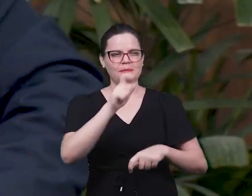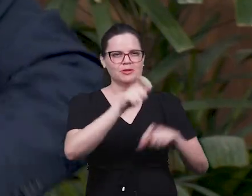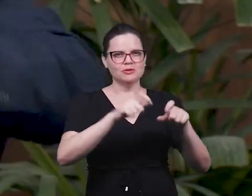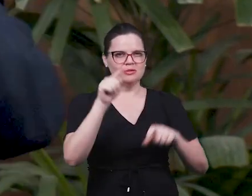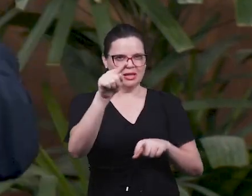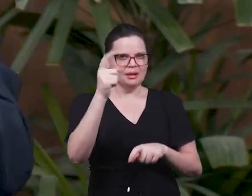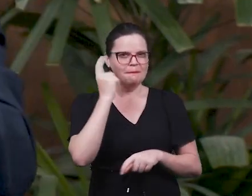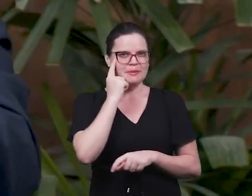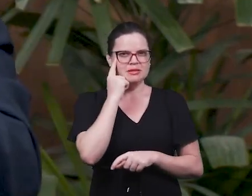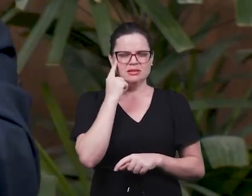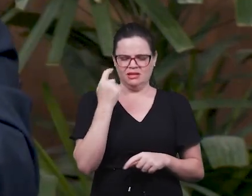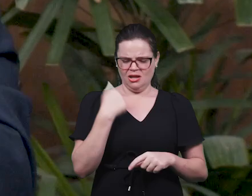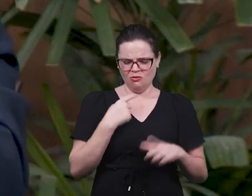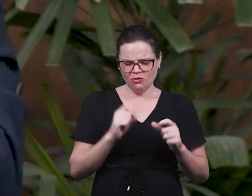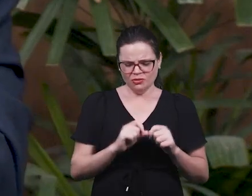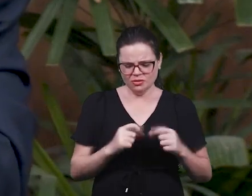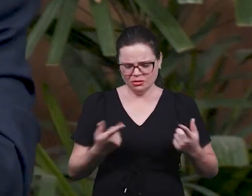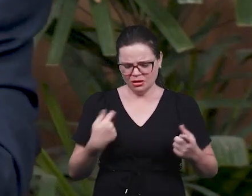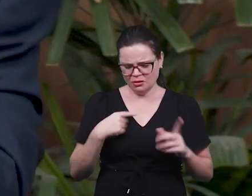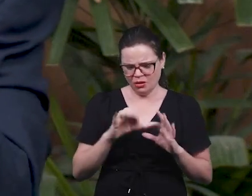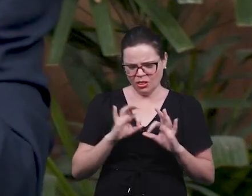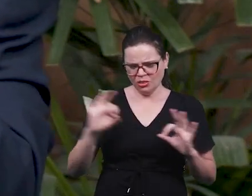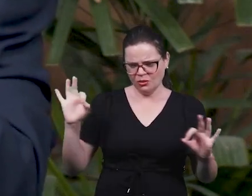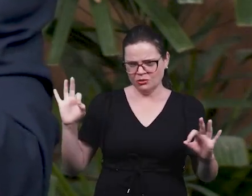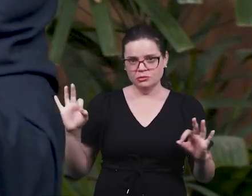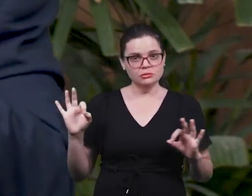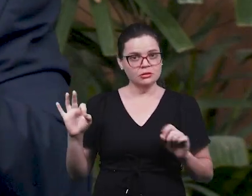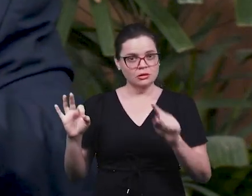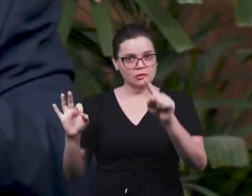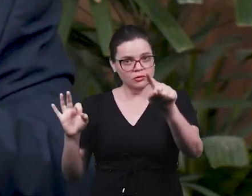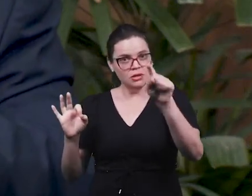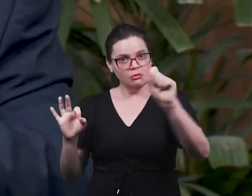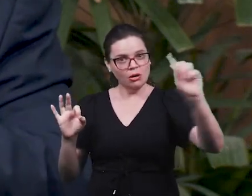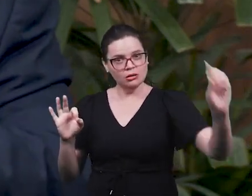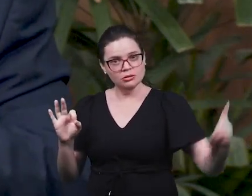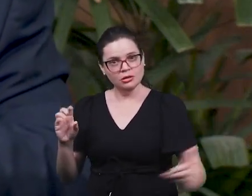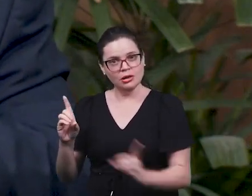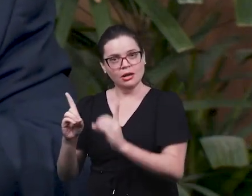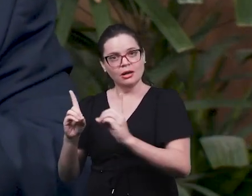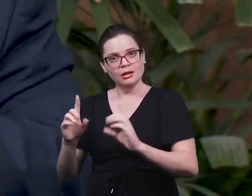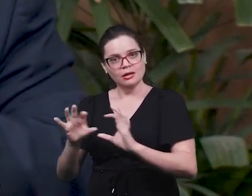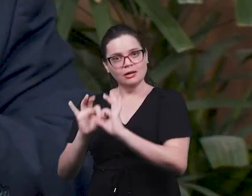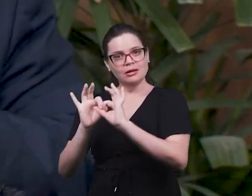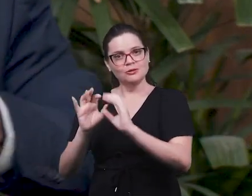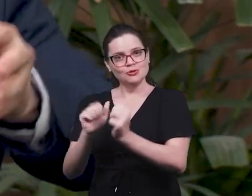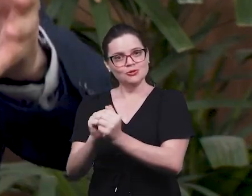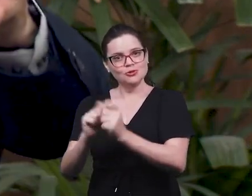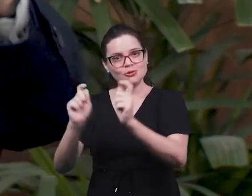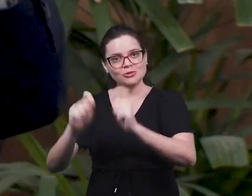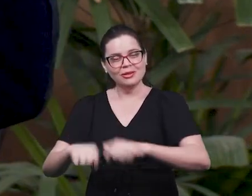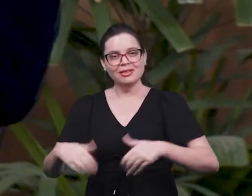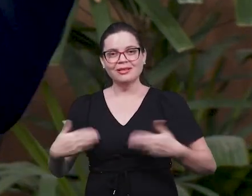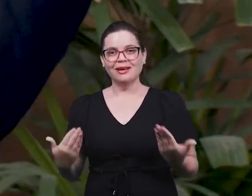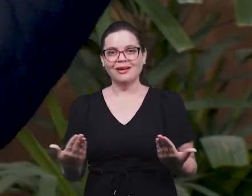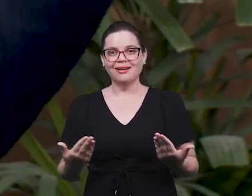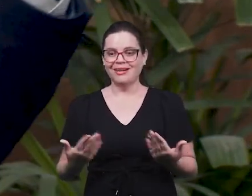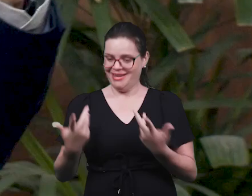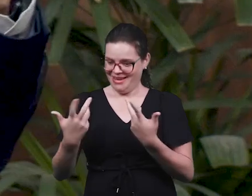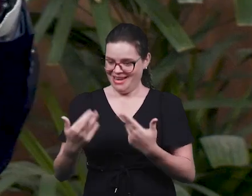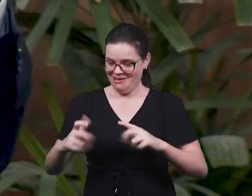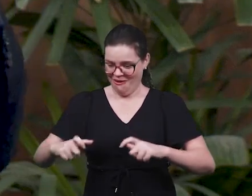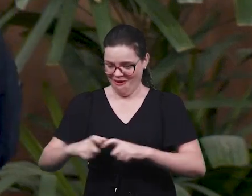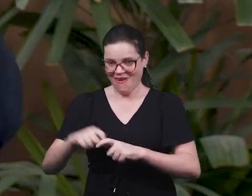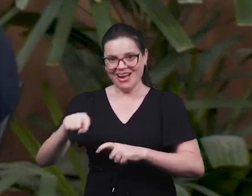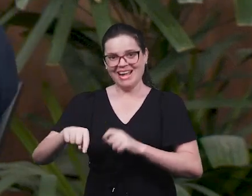fazer? Se eu estou distante, você pode hoje se tornar um restante. Aleluia. Glória a Deus. Amém. Ou seja, em meio ao mundo que está